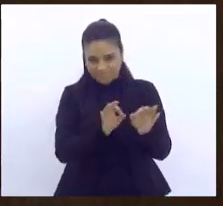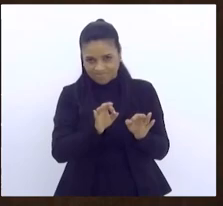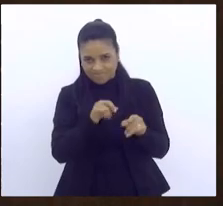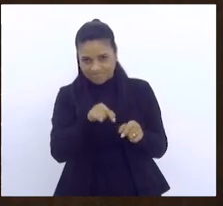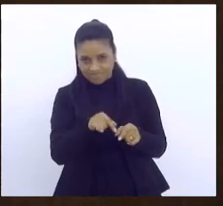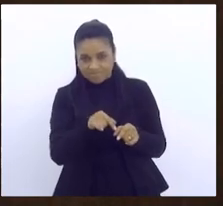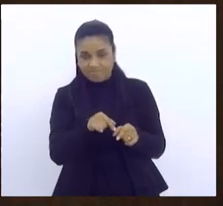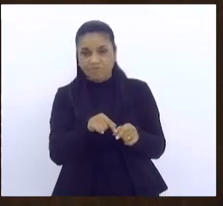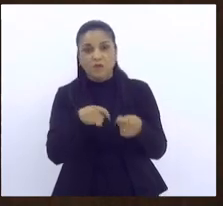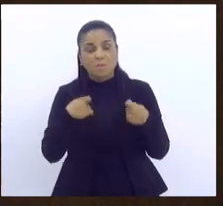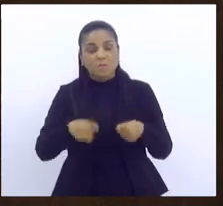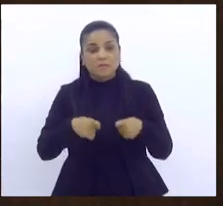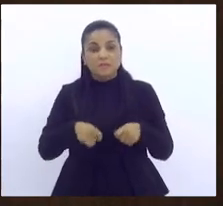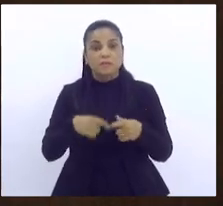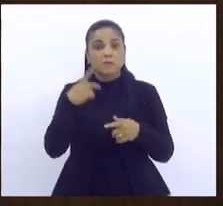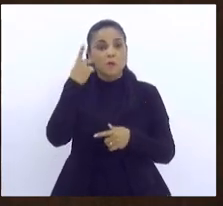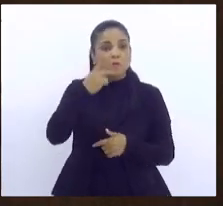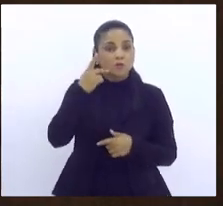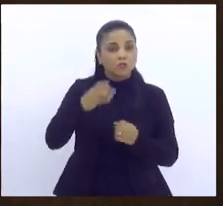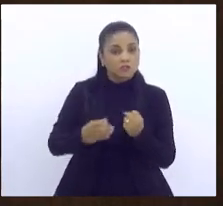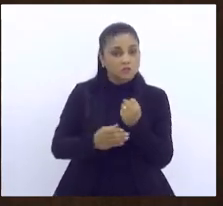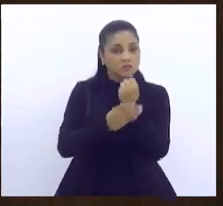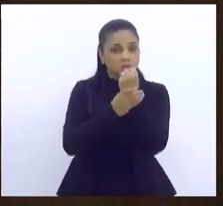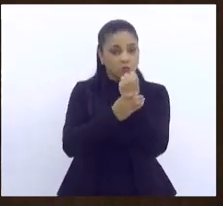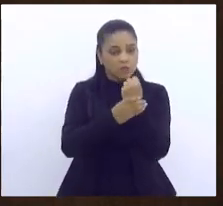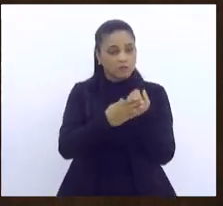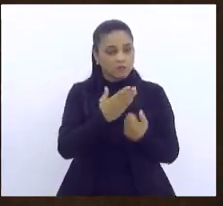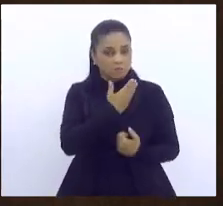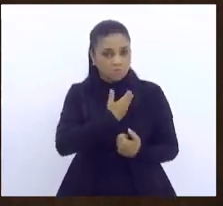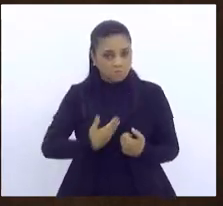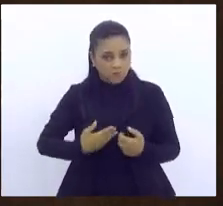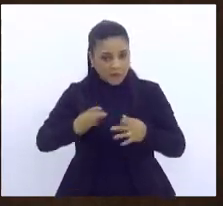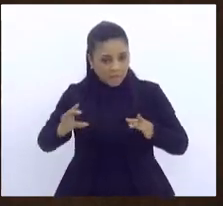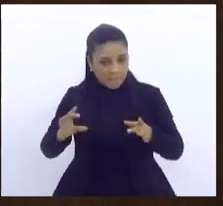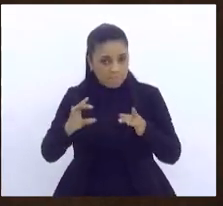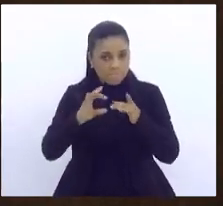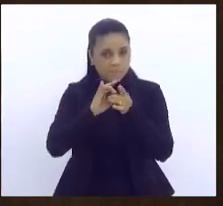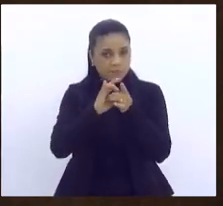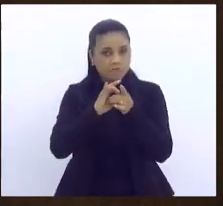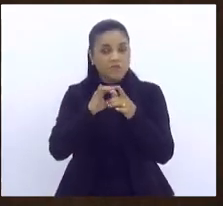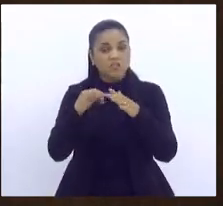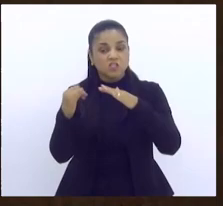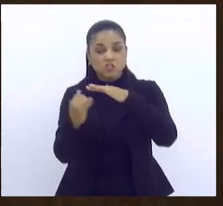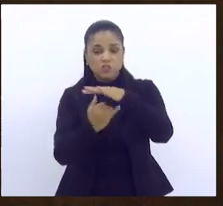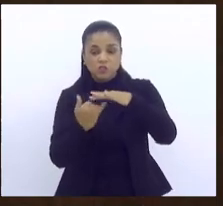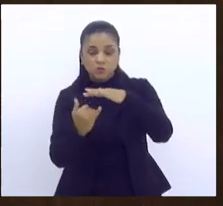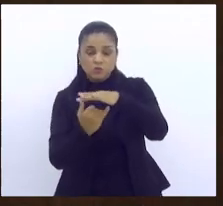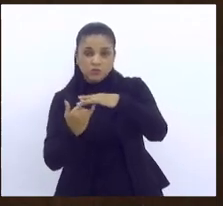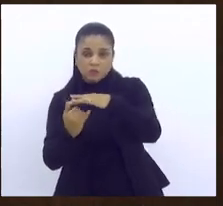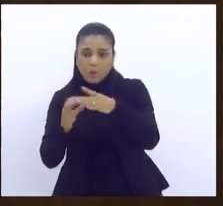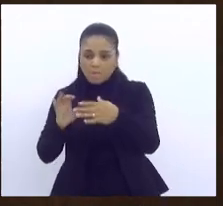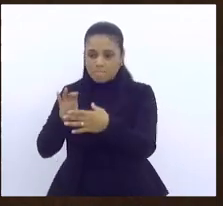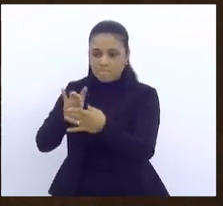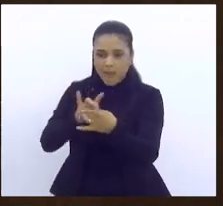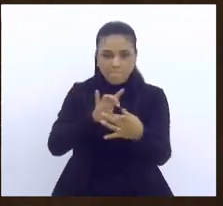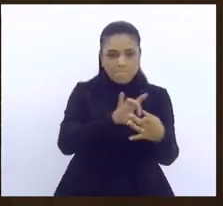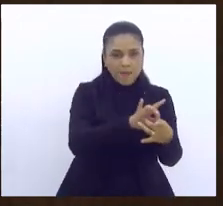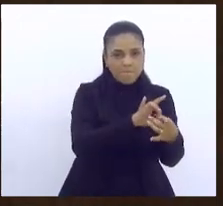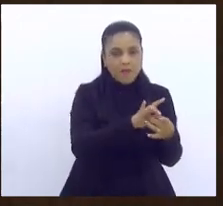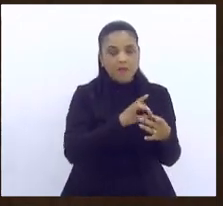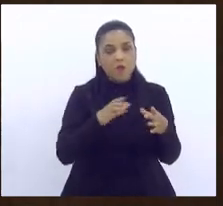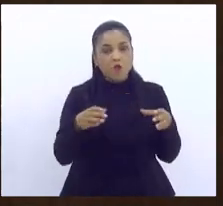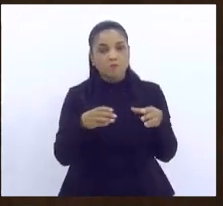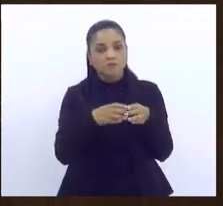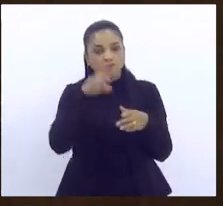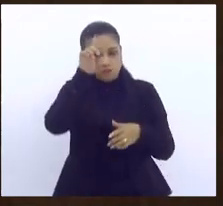para isso, precisa ter uma política de segurança pública integrada, que coloque as instituições para funcionar junto. A Comissão de Direitos